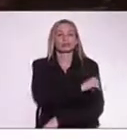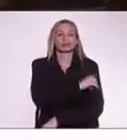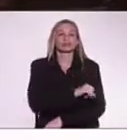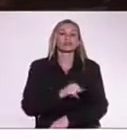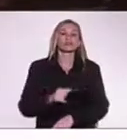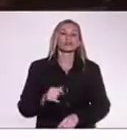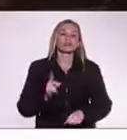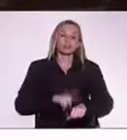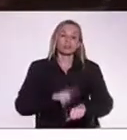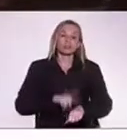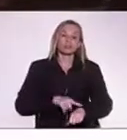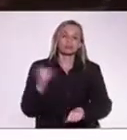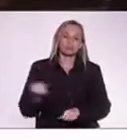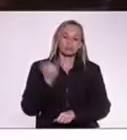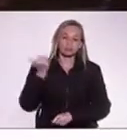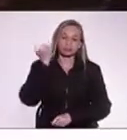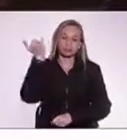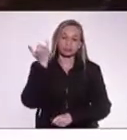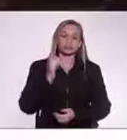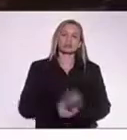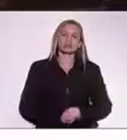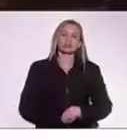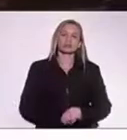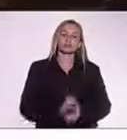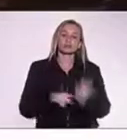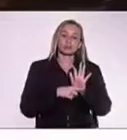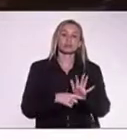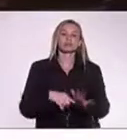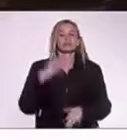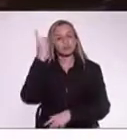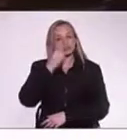ser protagonizado por deputados que